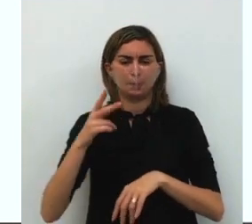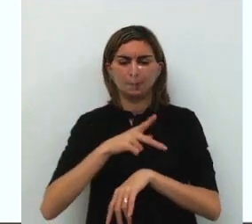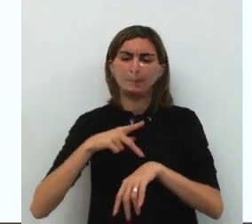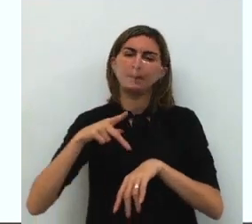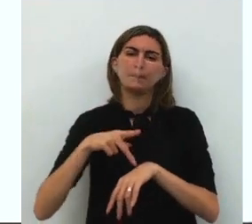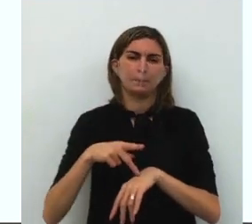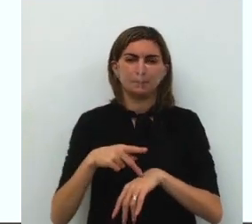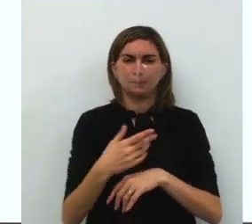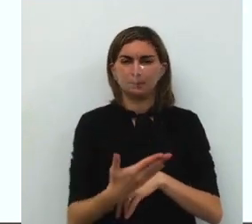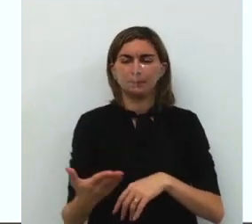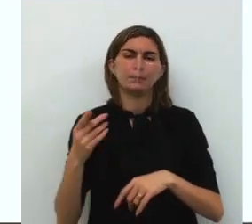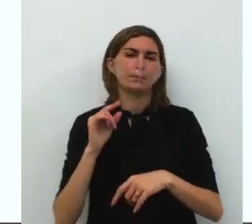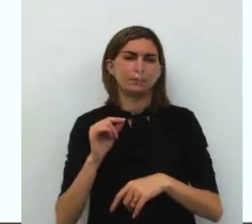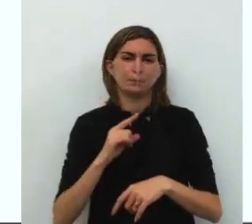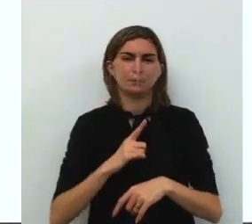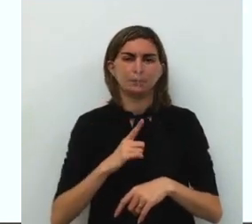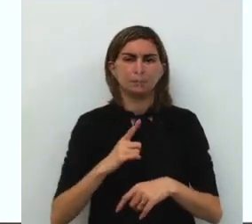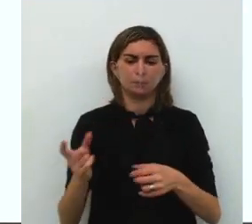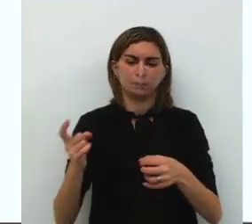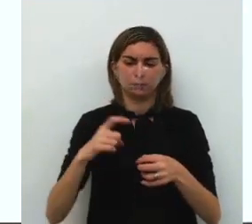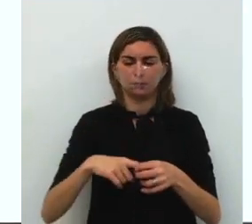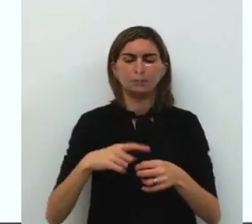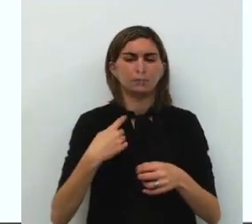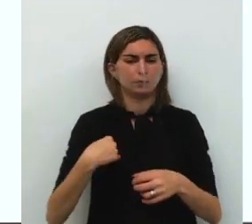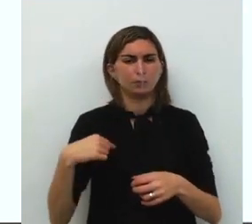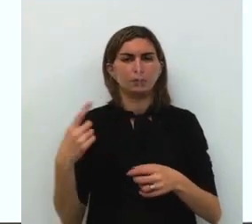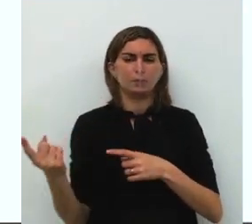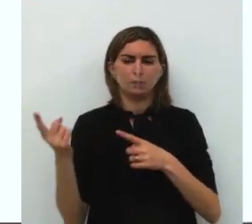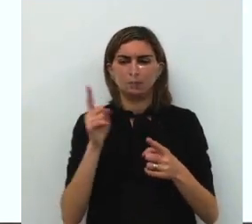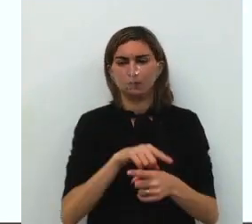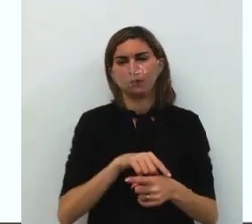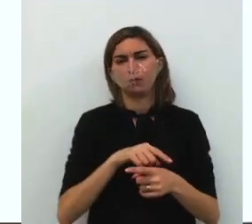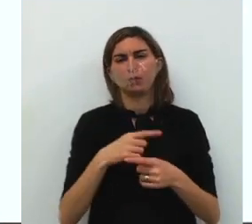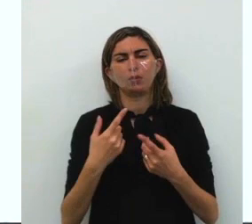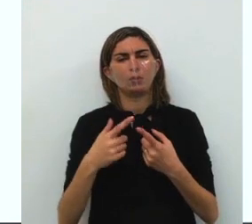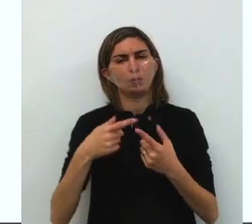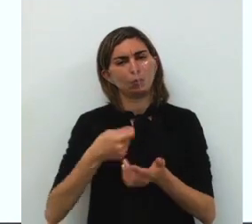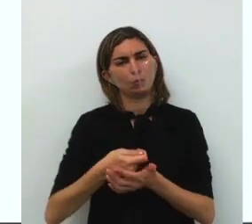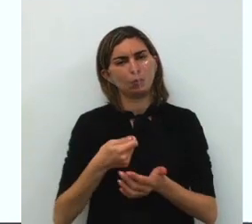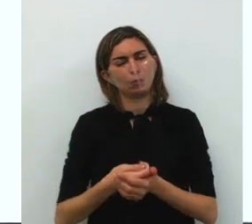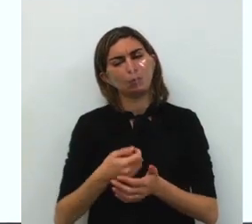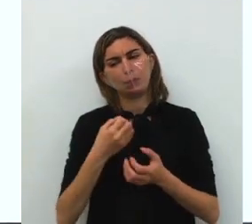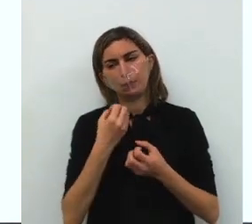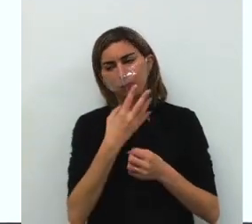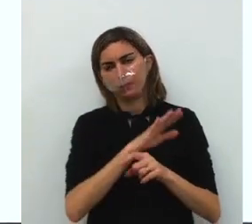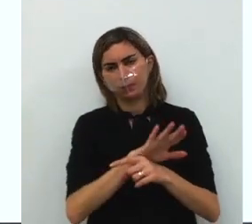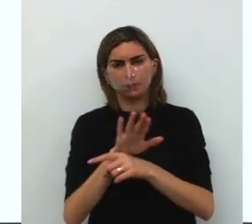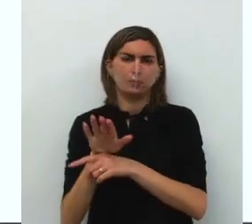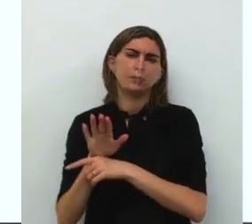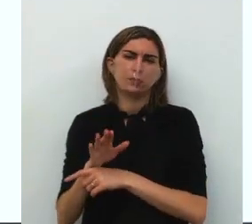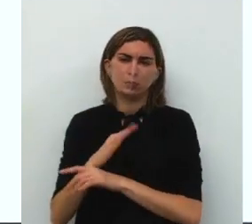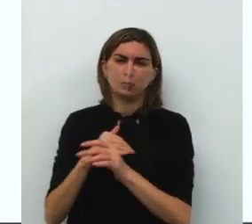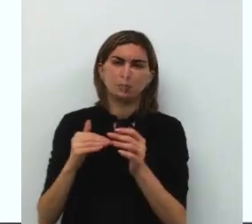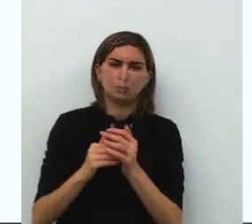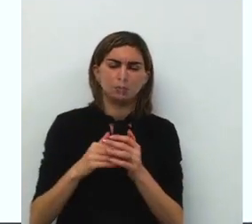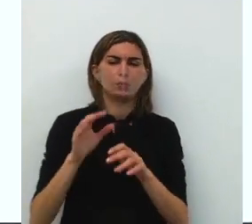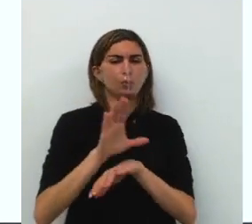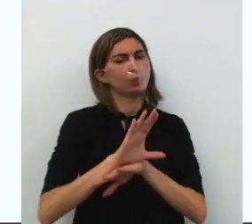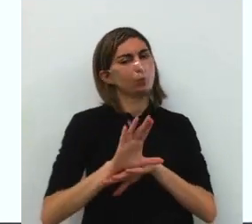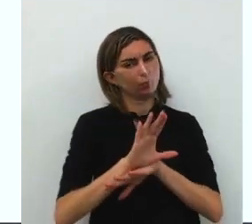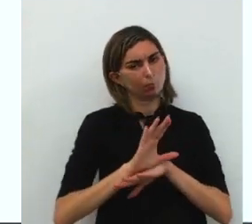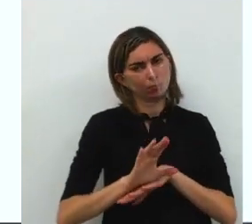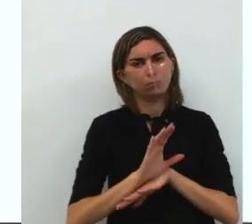Para o país. E aí o quê? Isso volta para a gente, é revertido em obras, benefícios. Tudo isso está na